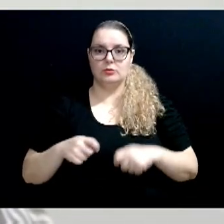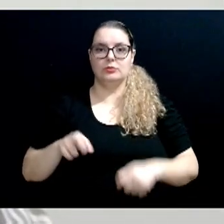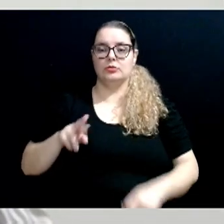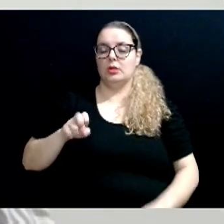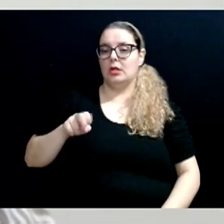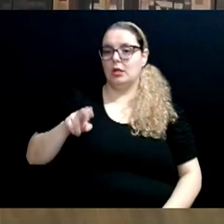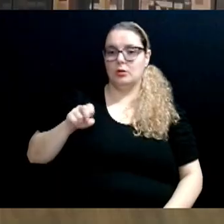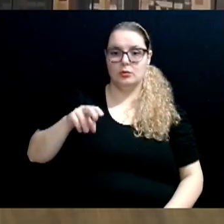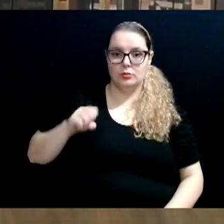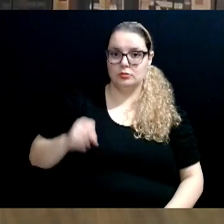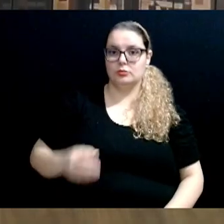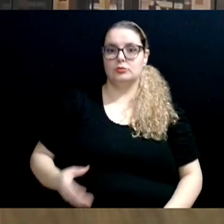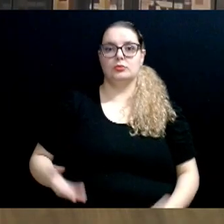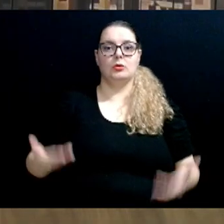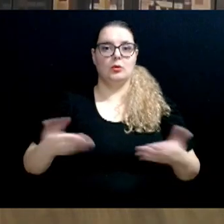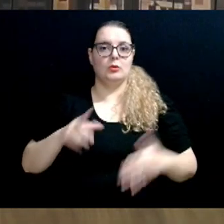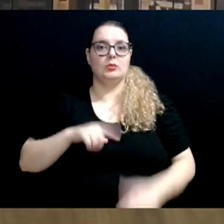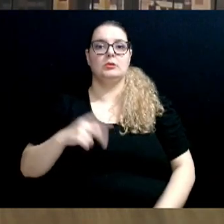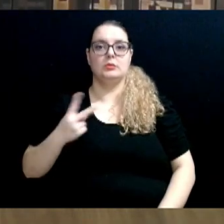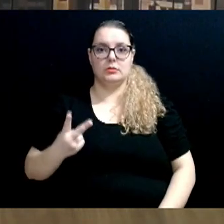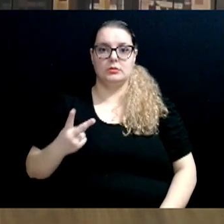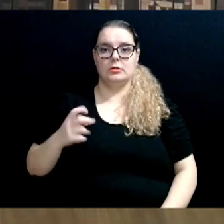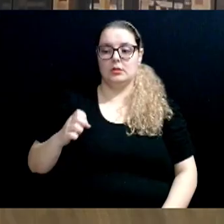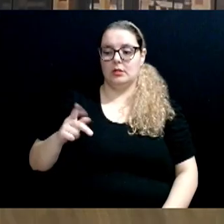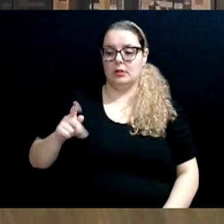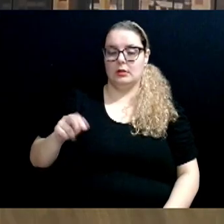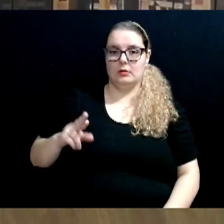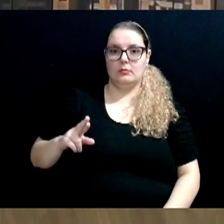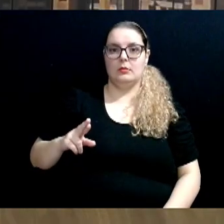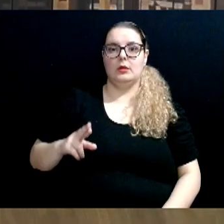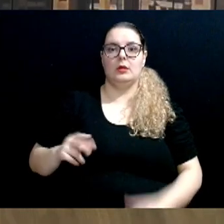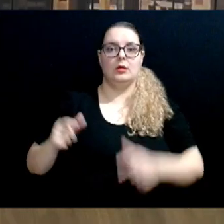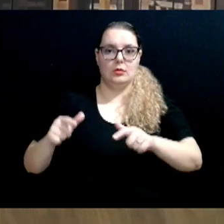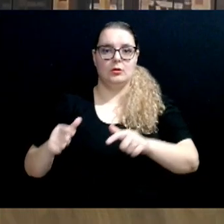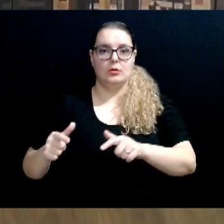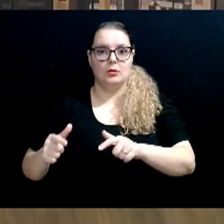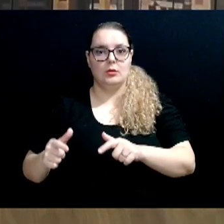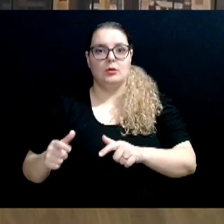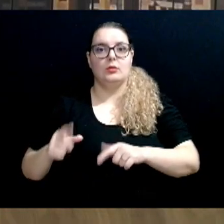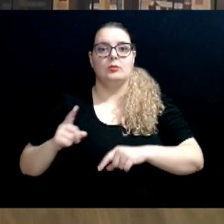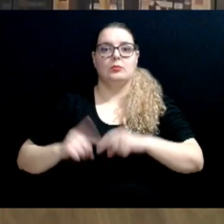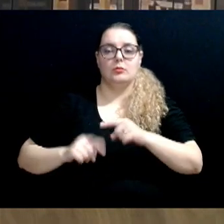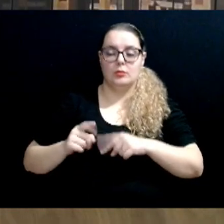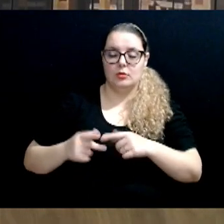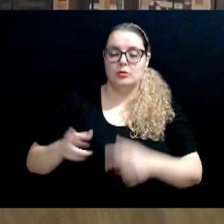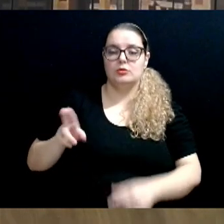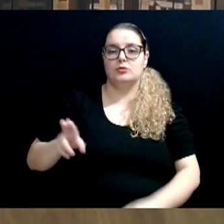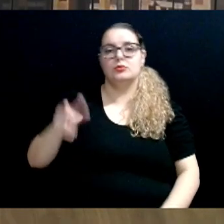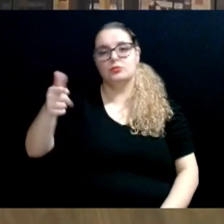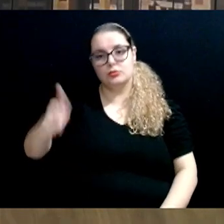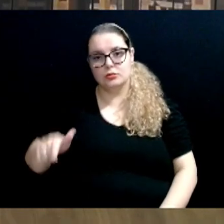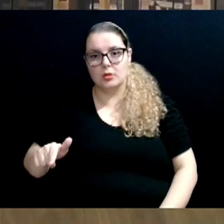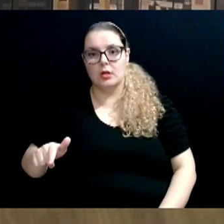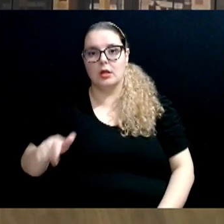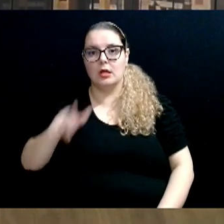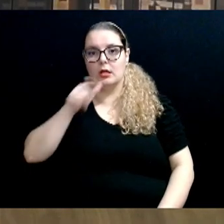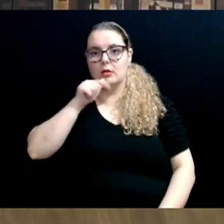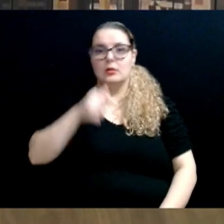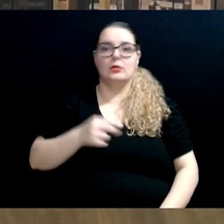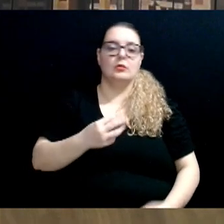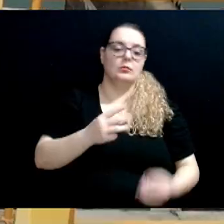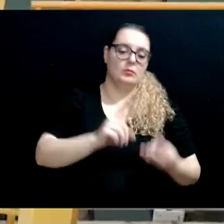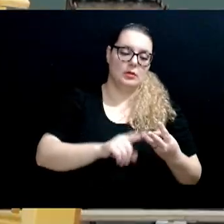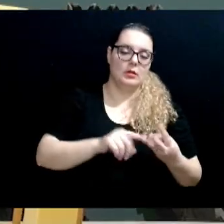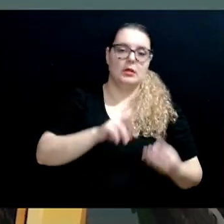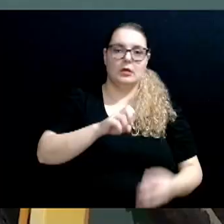2 EPARs, Estação Produtora de Água de Reuso, já funcionando, e uma terceira já em retrofit, e assim que essa terceira